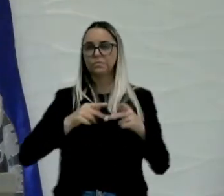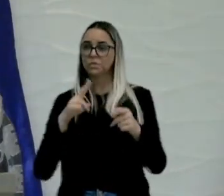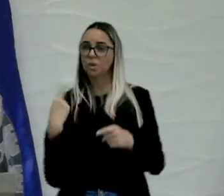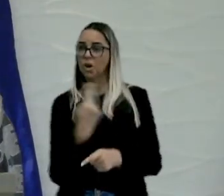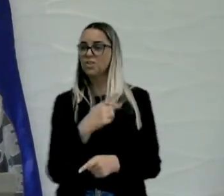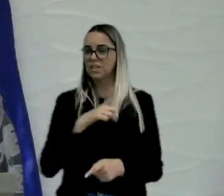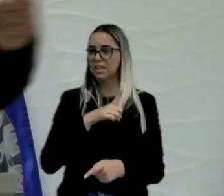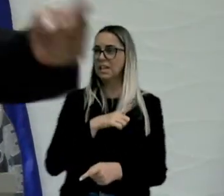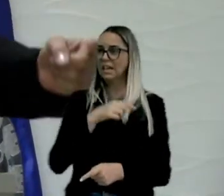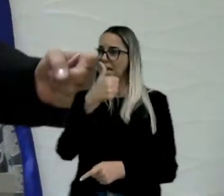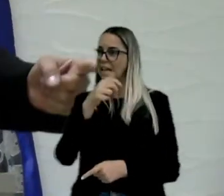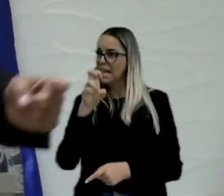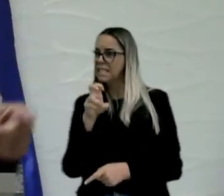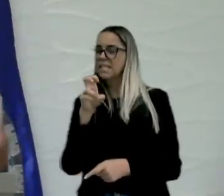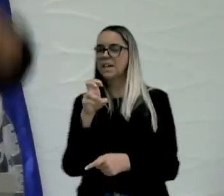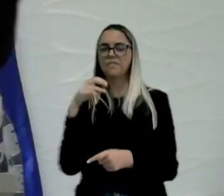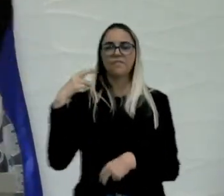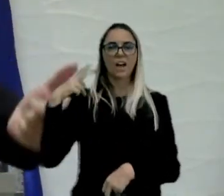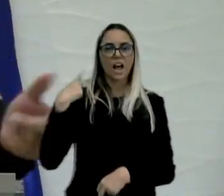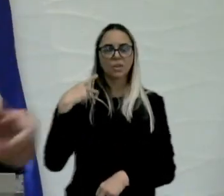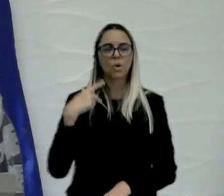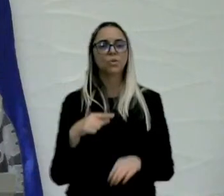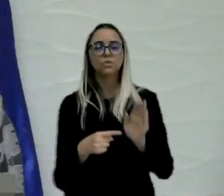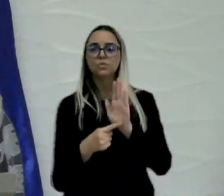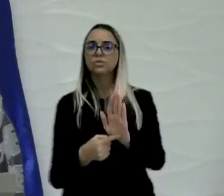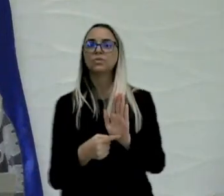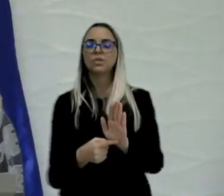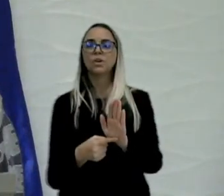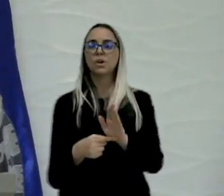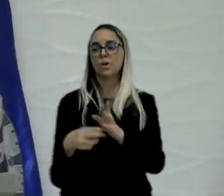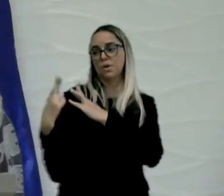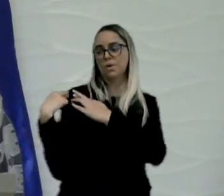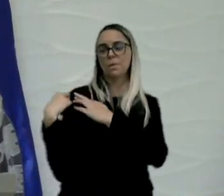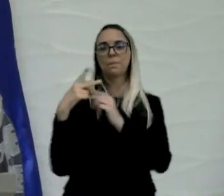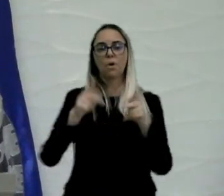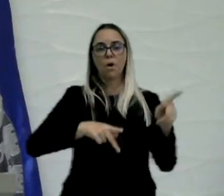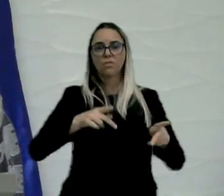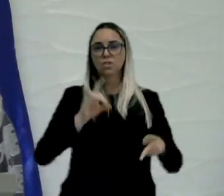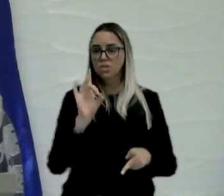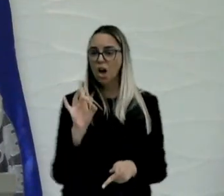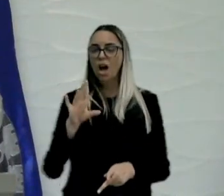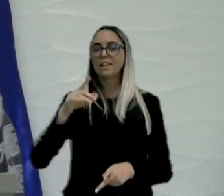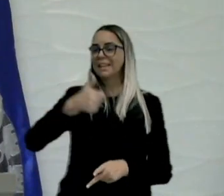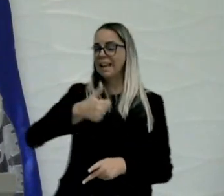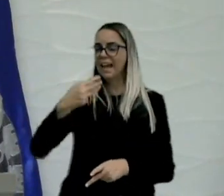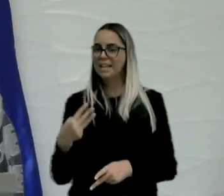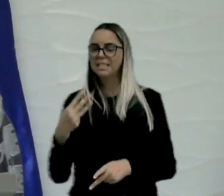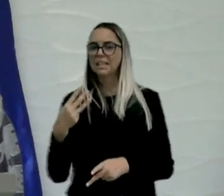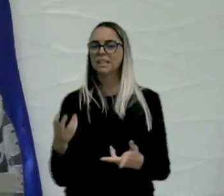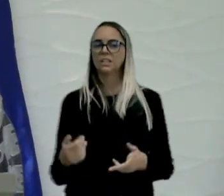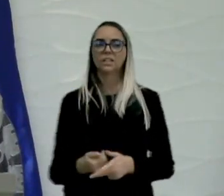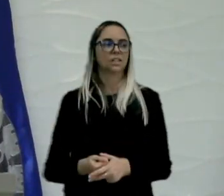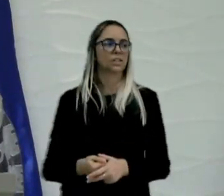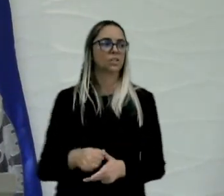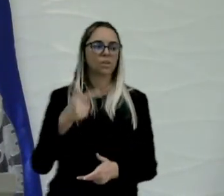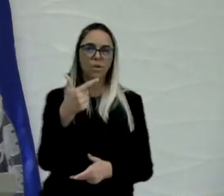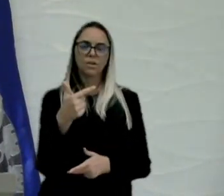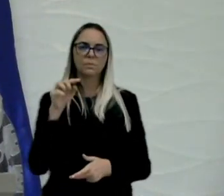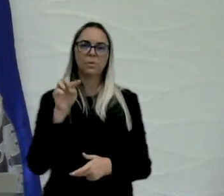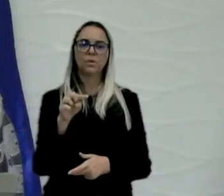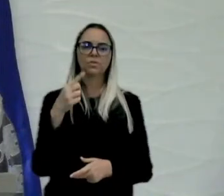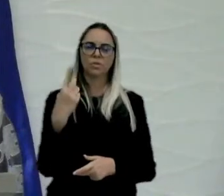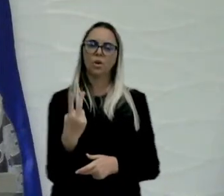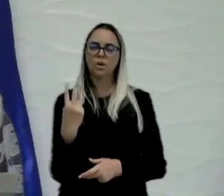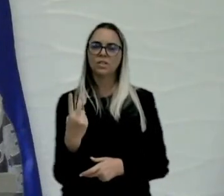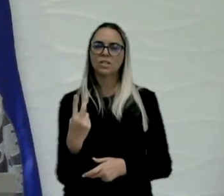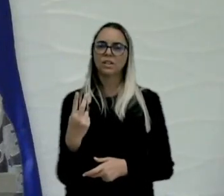15 vereadores representando o povo só vamos ter 13 nós tínhamos 2.2 de fpm já